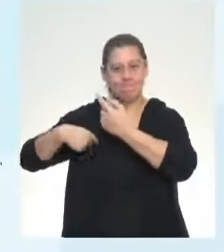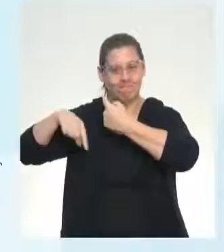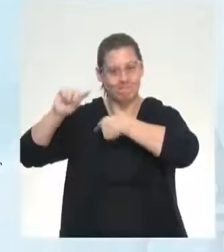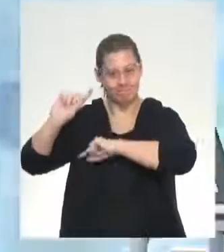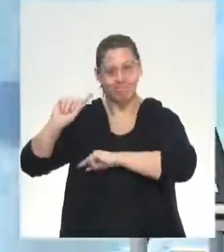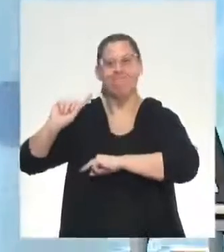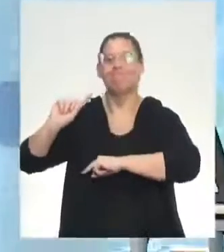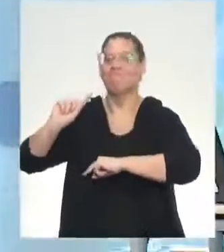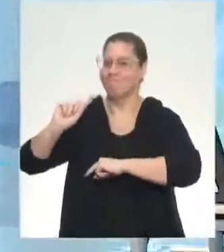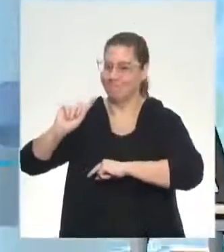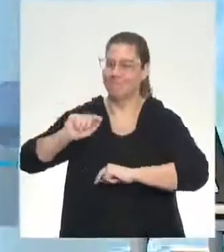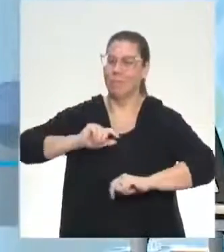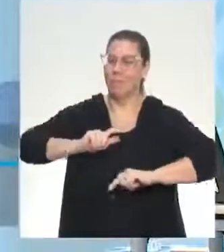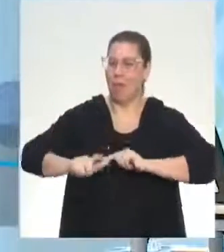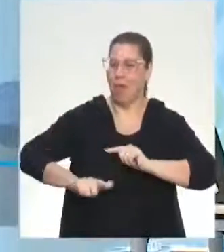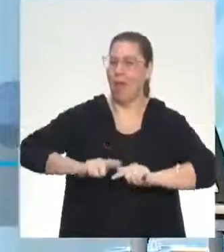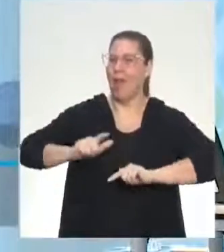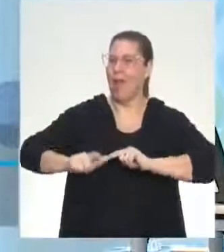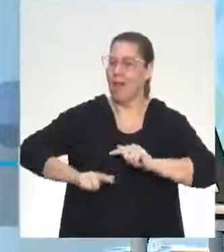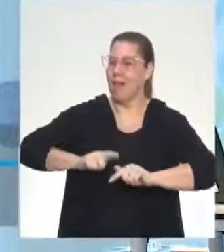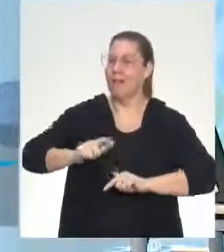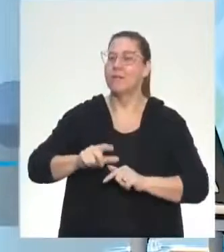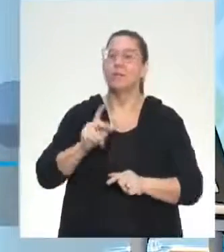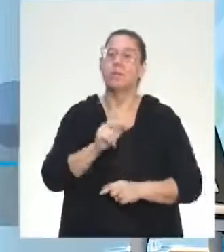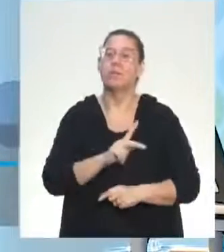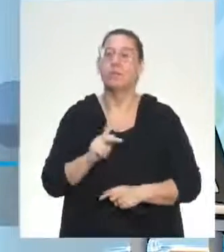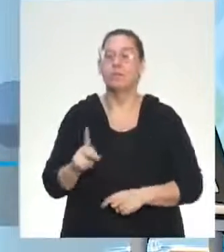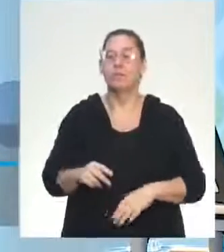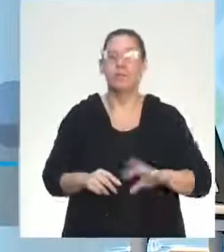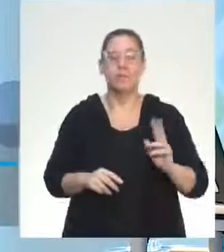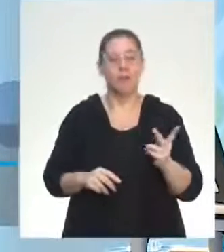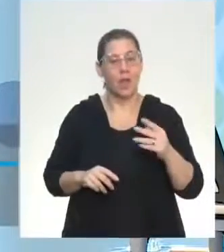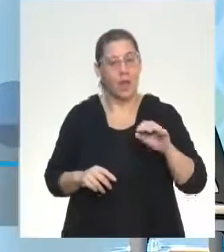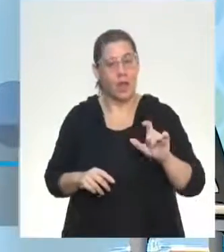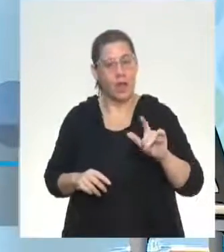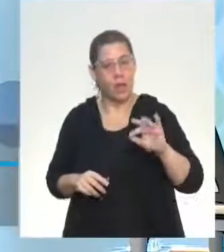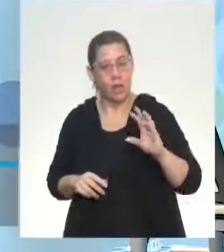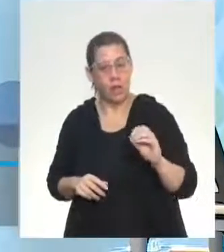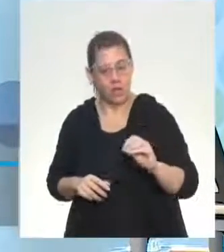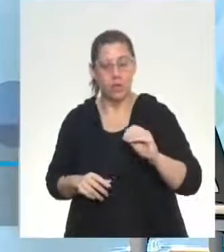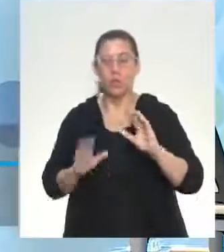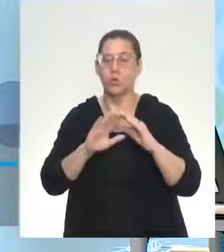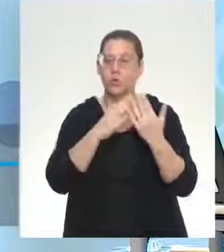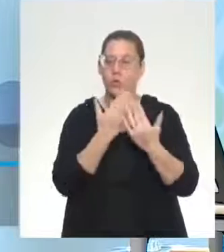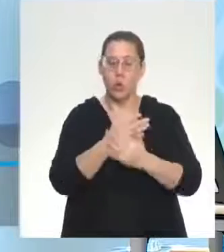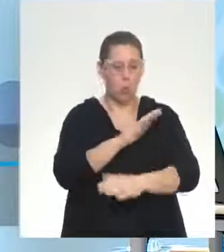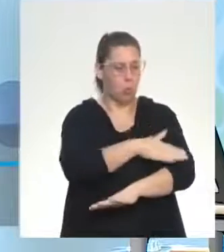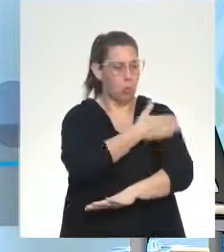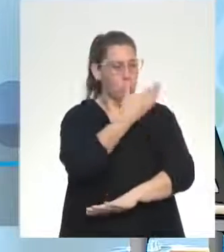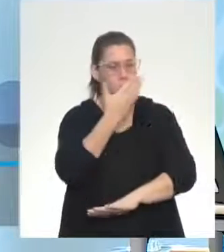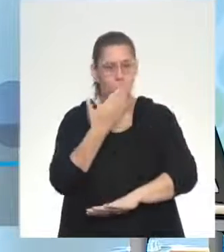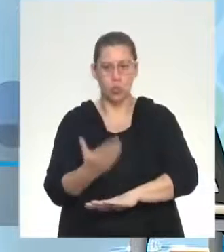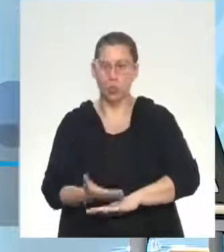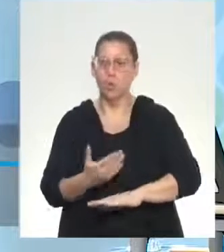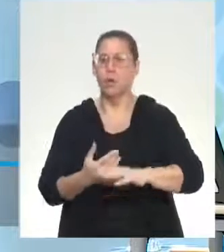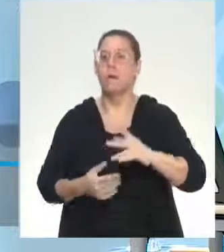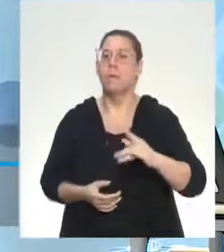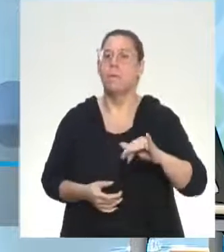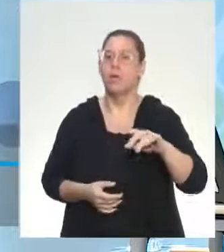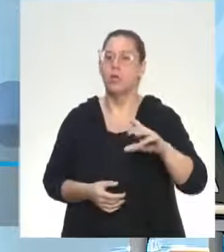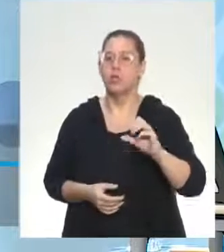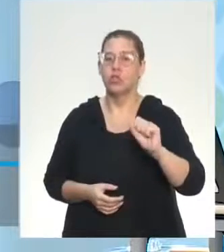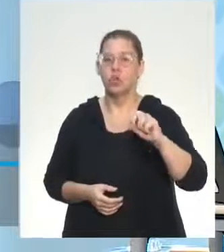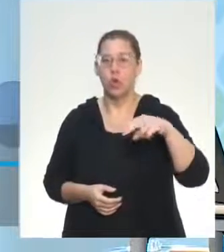dessa engrenagem. Professor Hélio, da Escola de Tempo Integral PEI Sônia, em